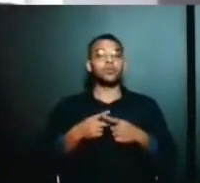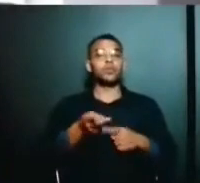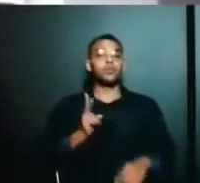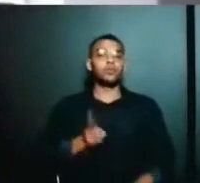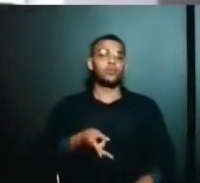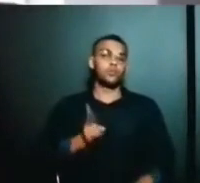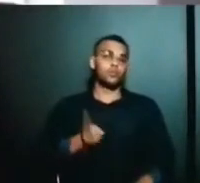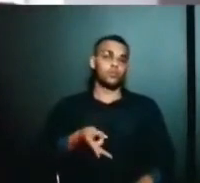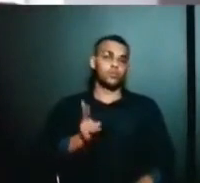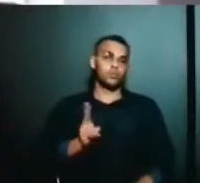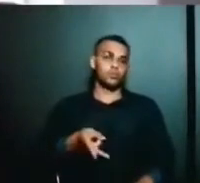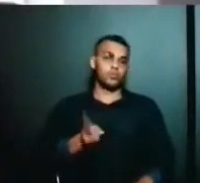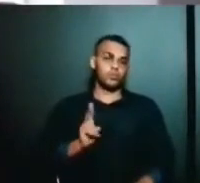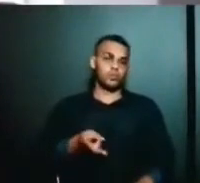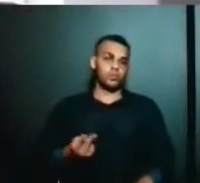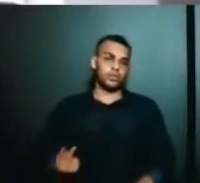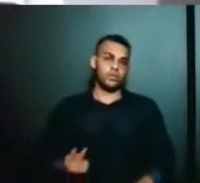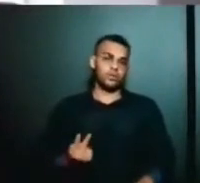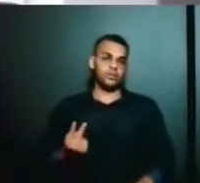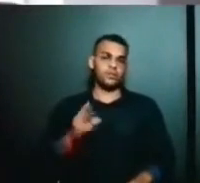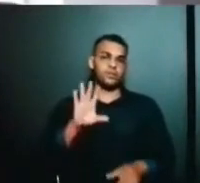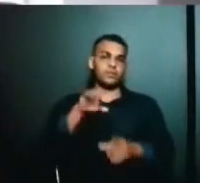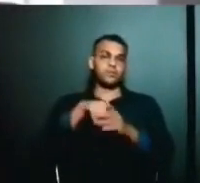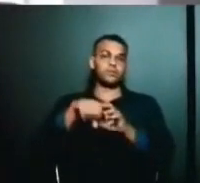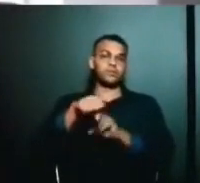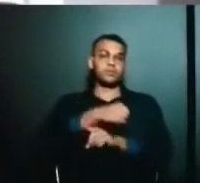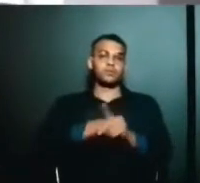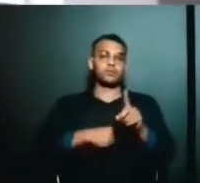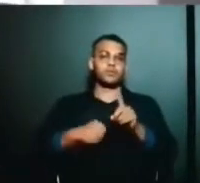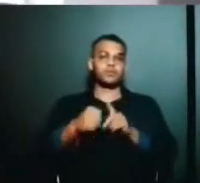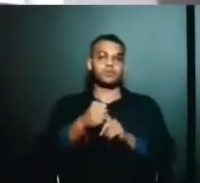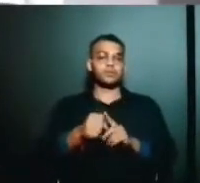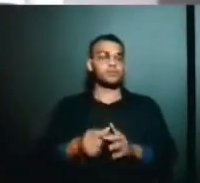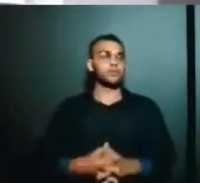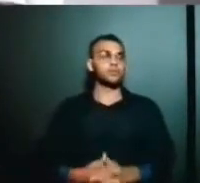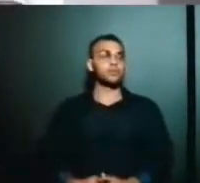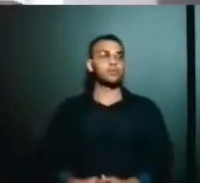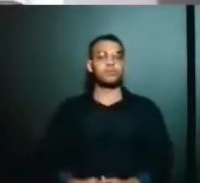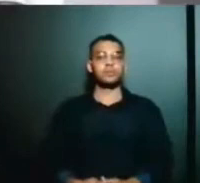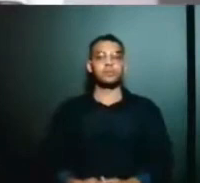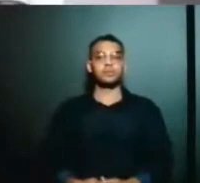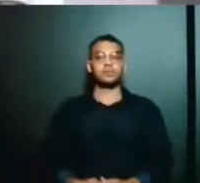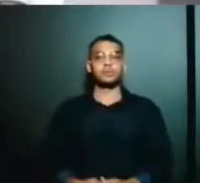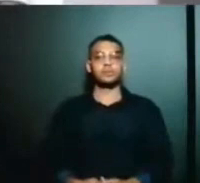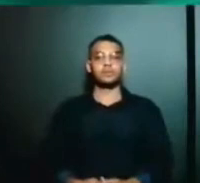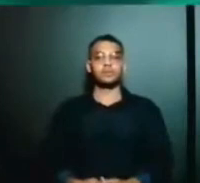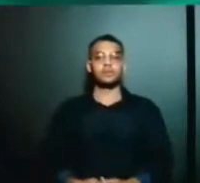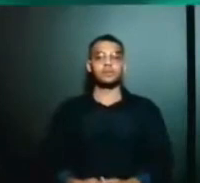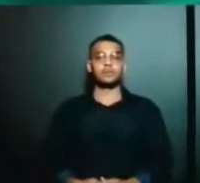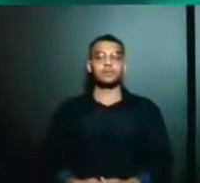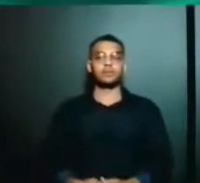bem estabelecidos na nossa sociedade. Acho que é isso.